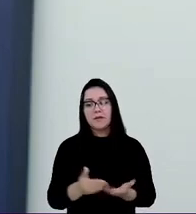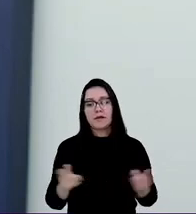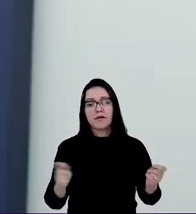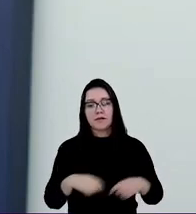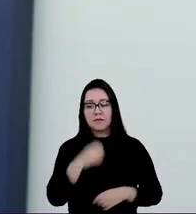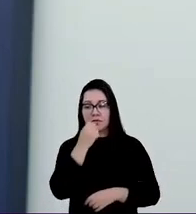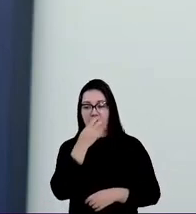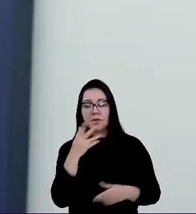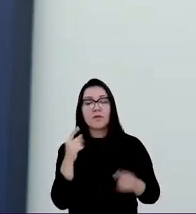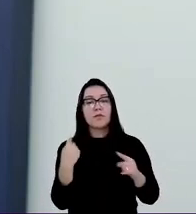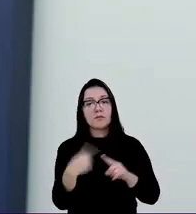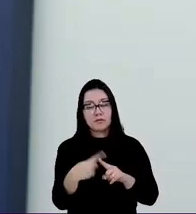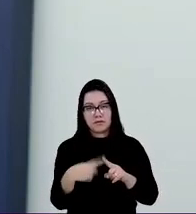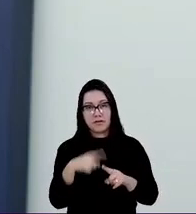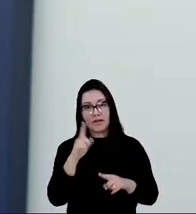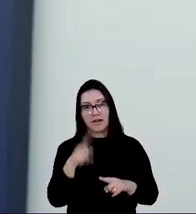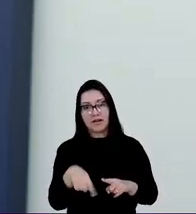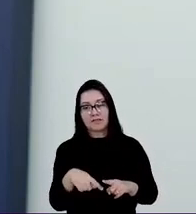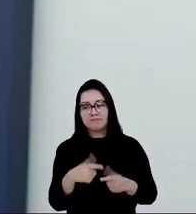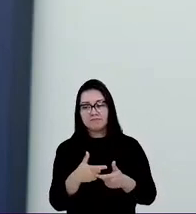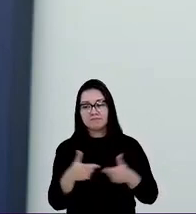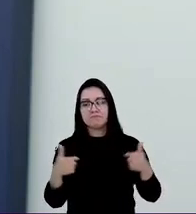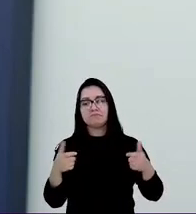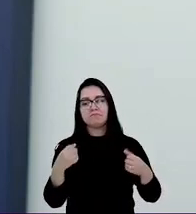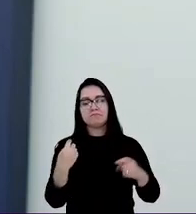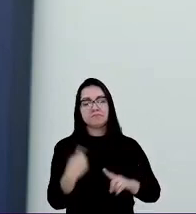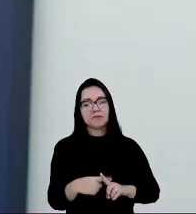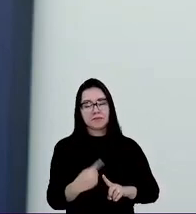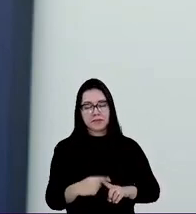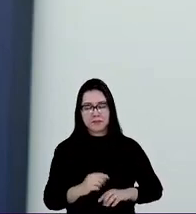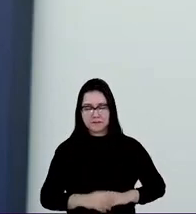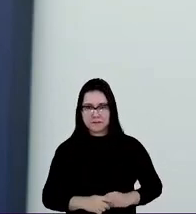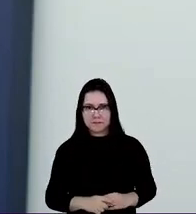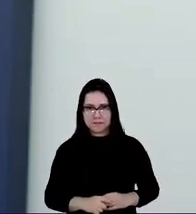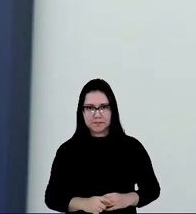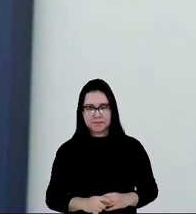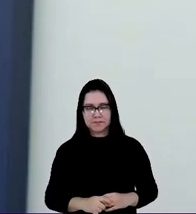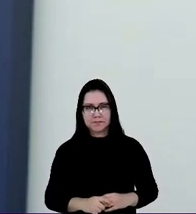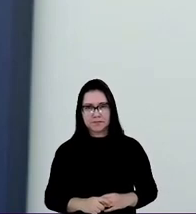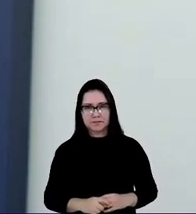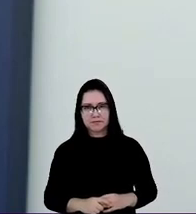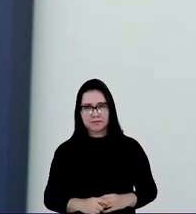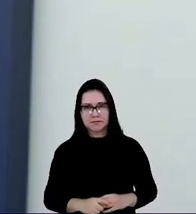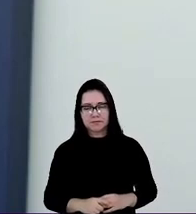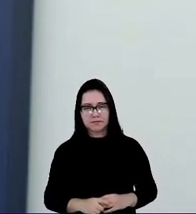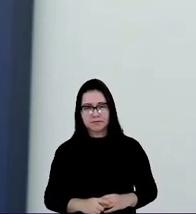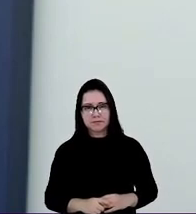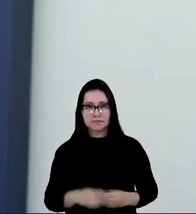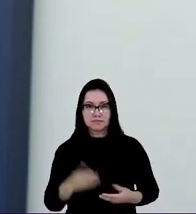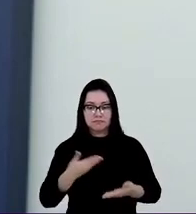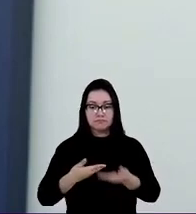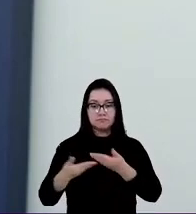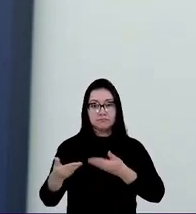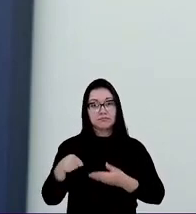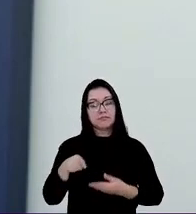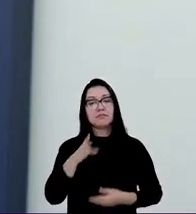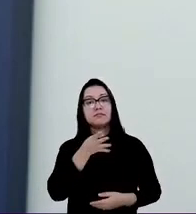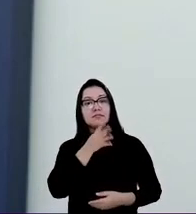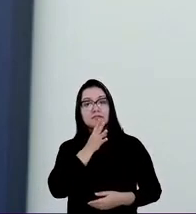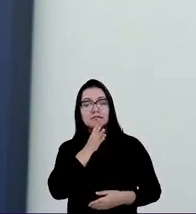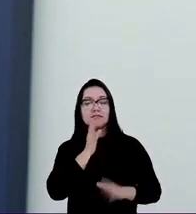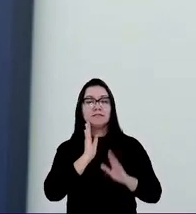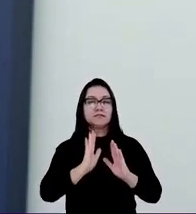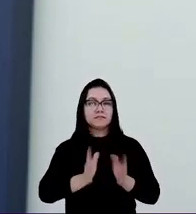vantagem extremamente grande, porque o transplantador ele já conhece todos